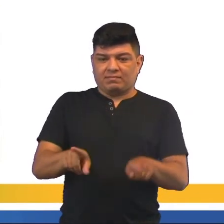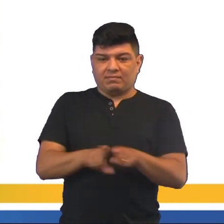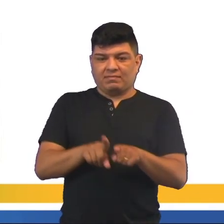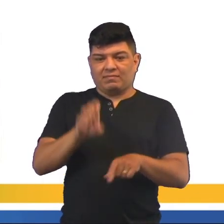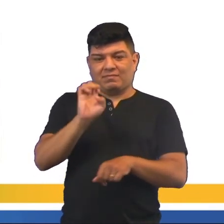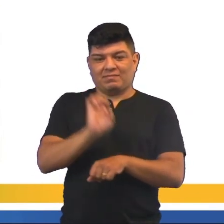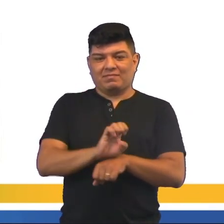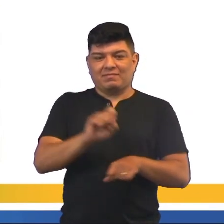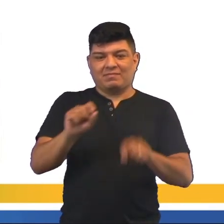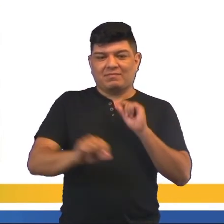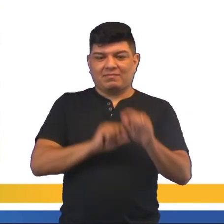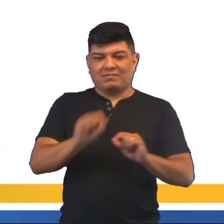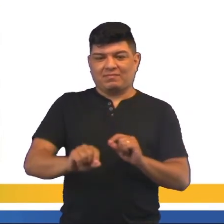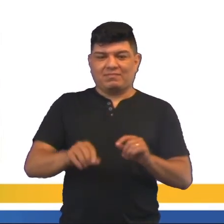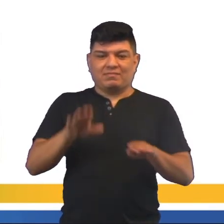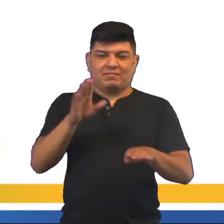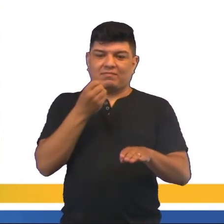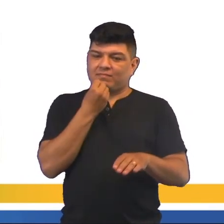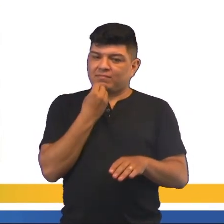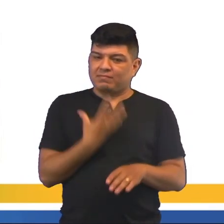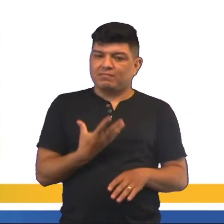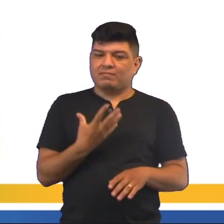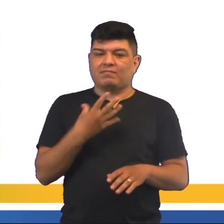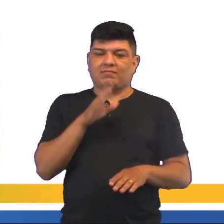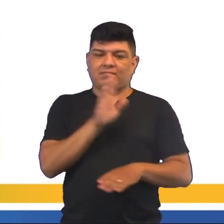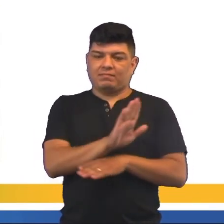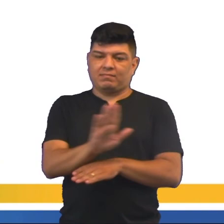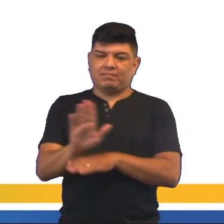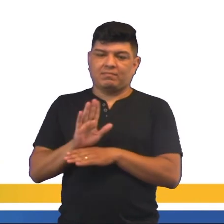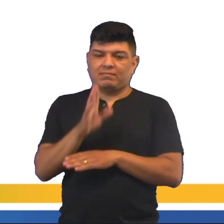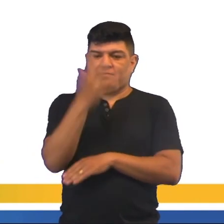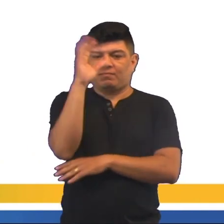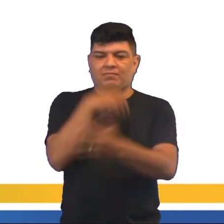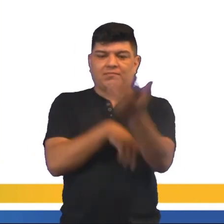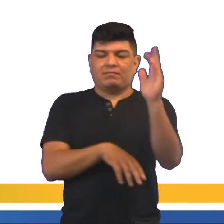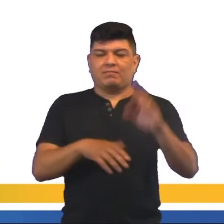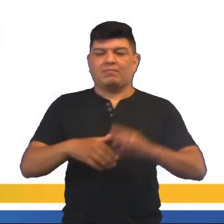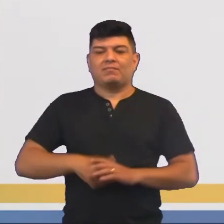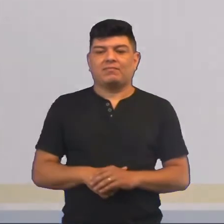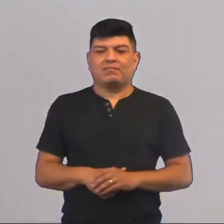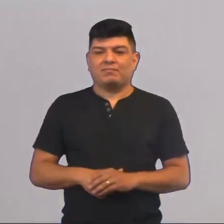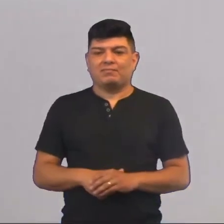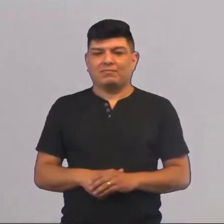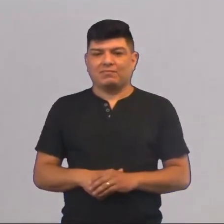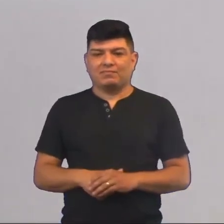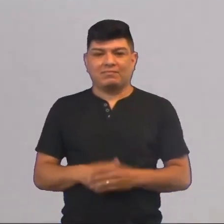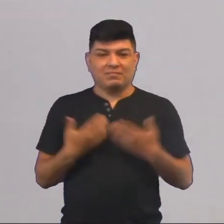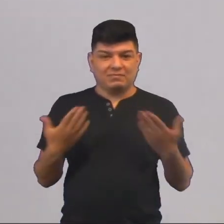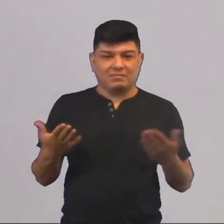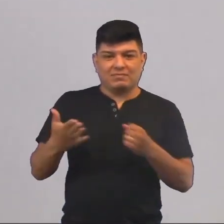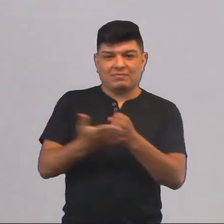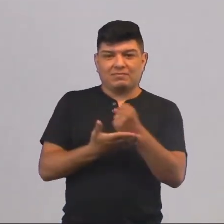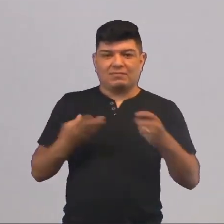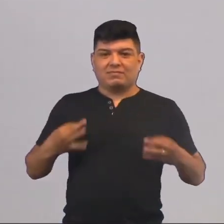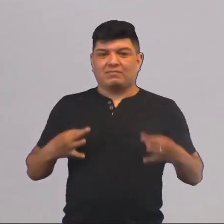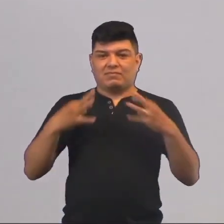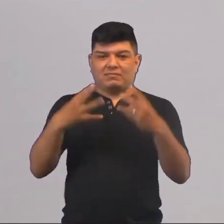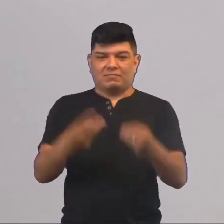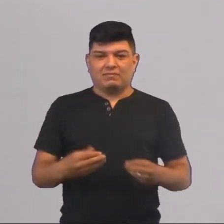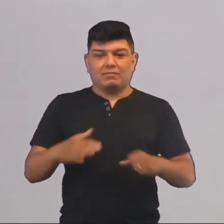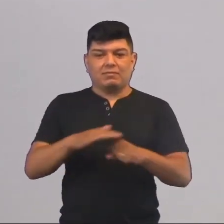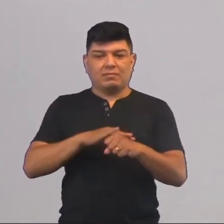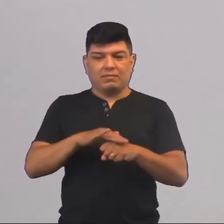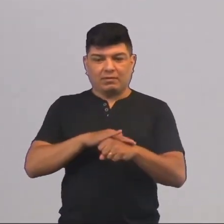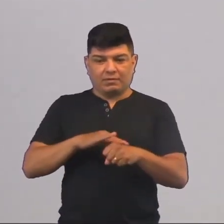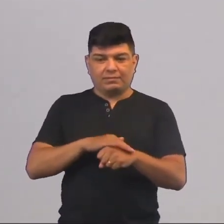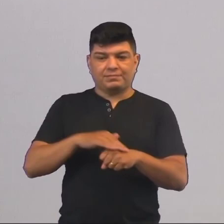para que atualmente o estado mantenha um bom nível de preservação ambiental de suas florestas. E aí, com base em tudo que a gente